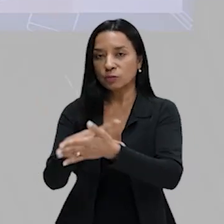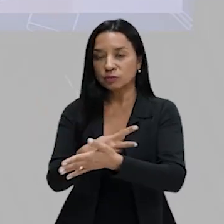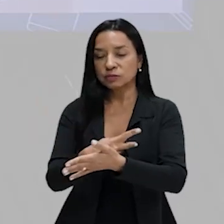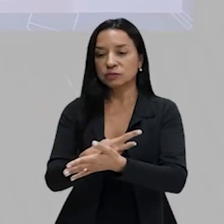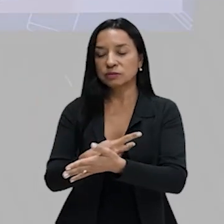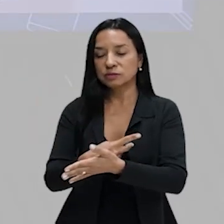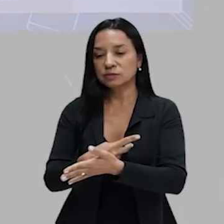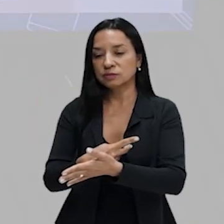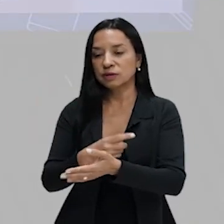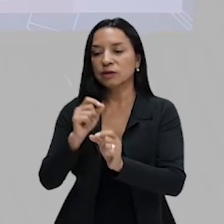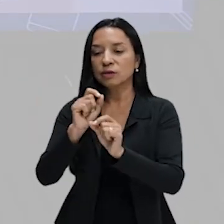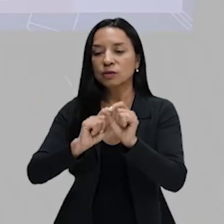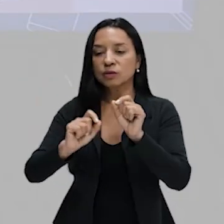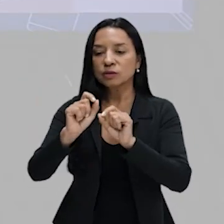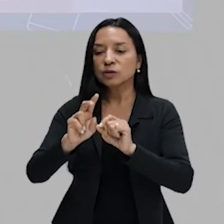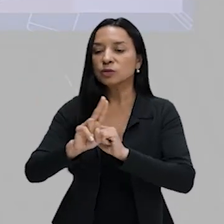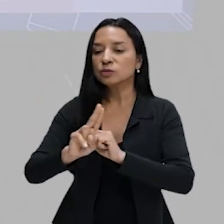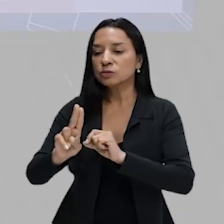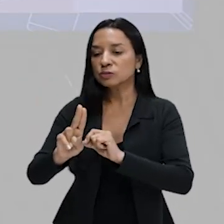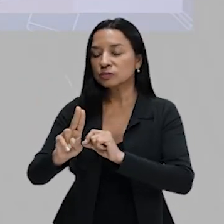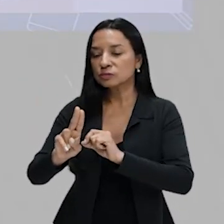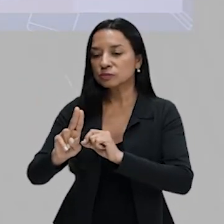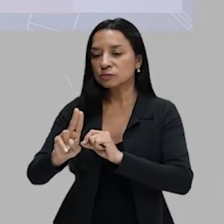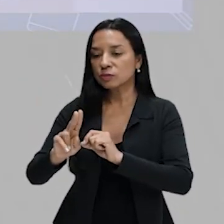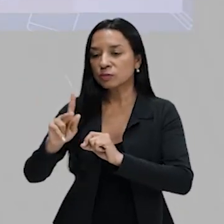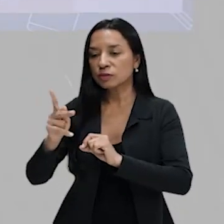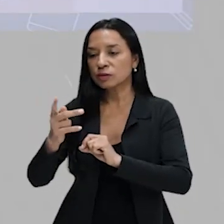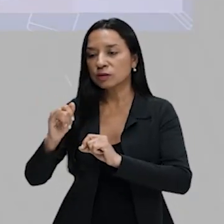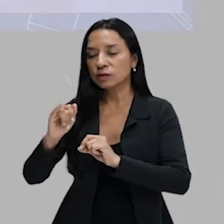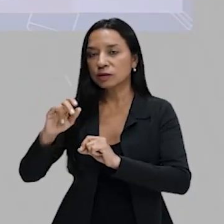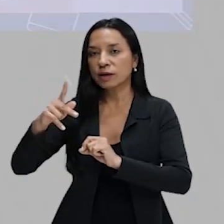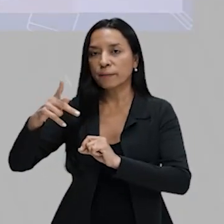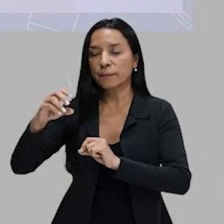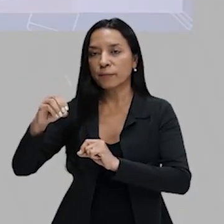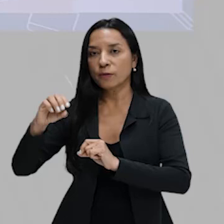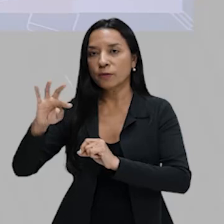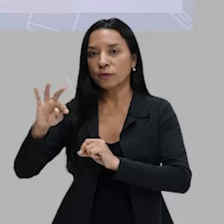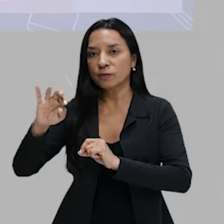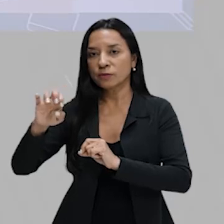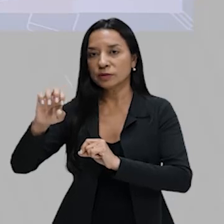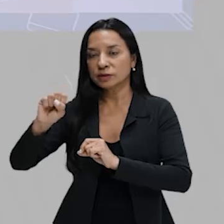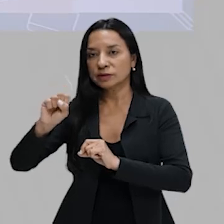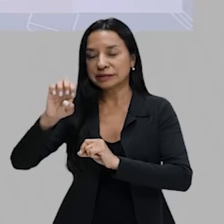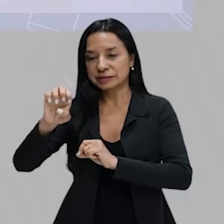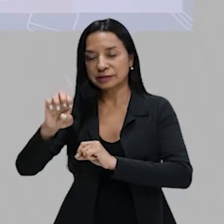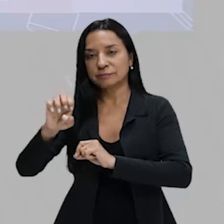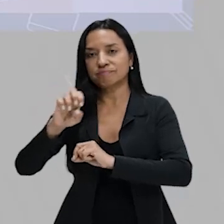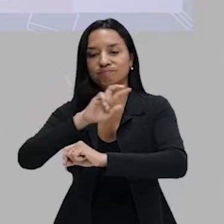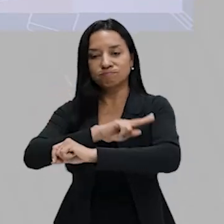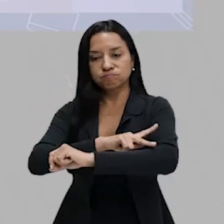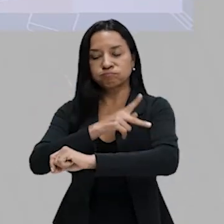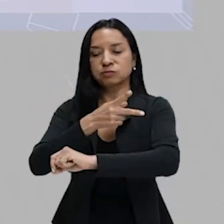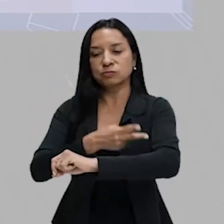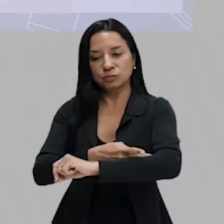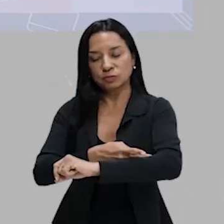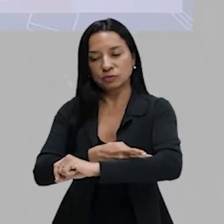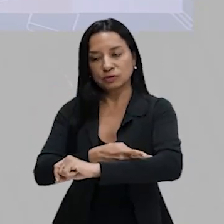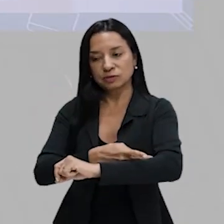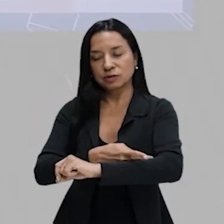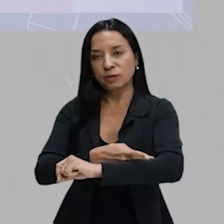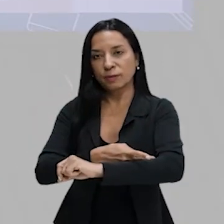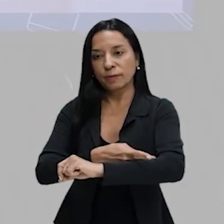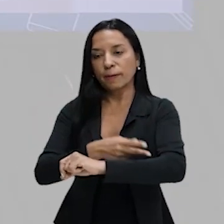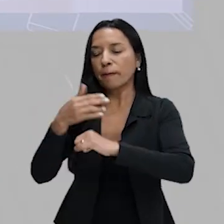ocorrendo é o que nós chamamos de hipótese. Com base nos dados colhidos, formulam-se